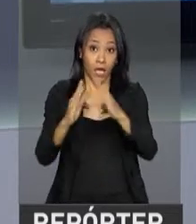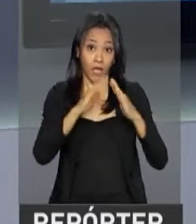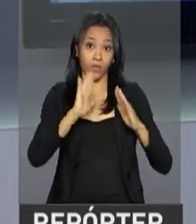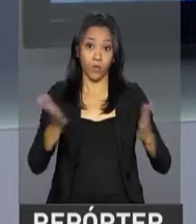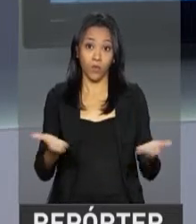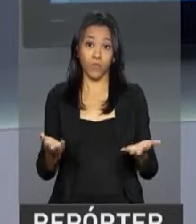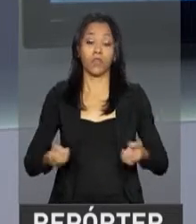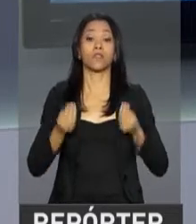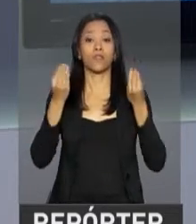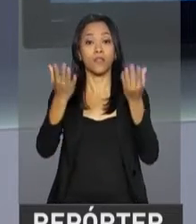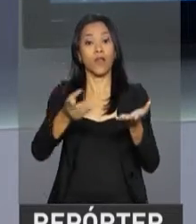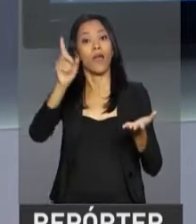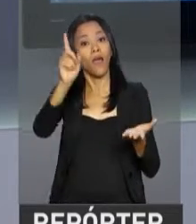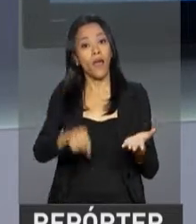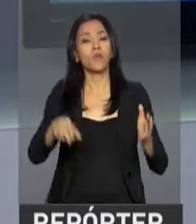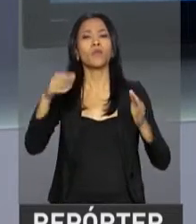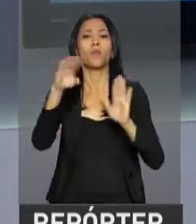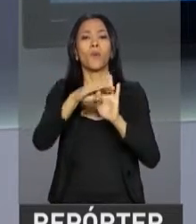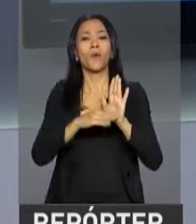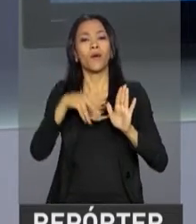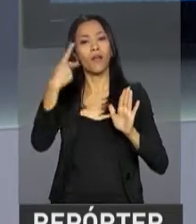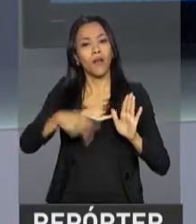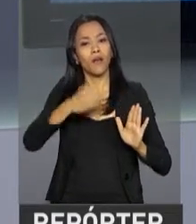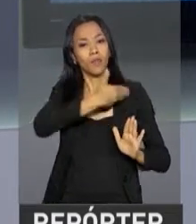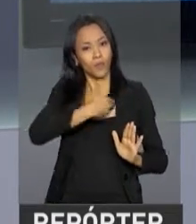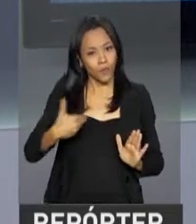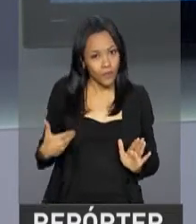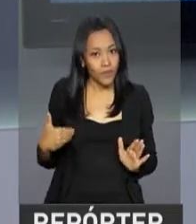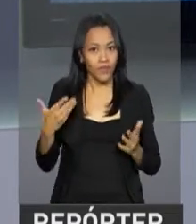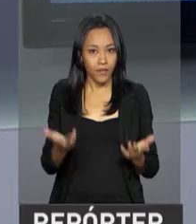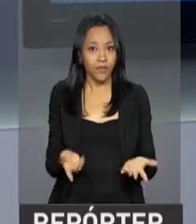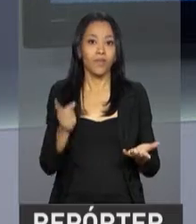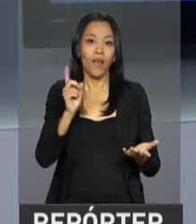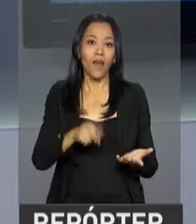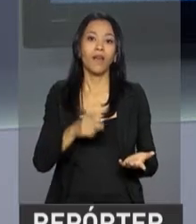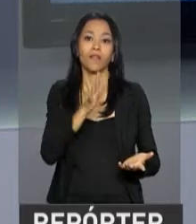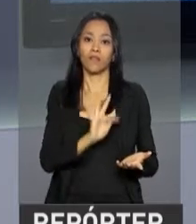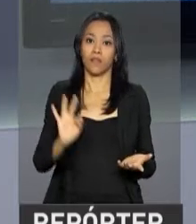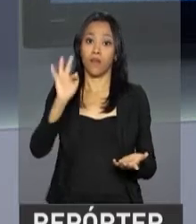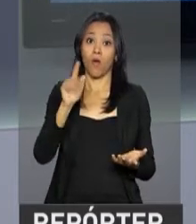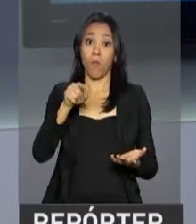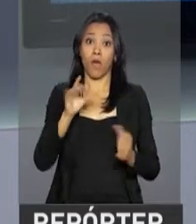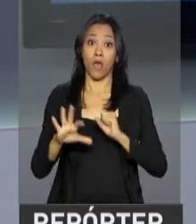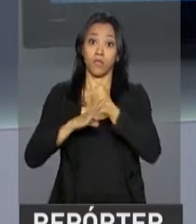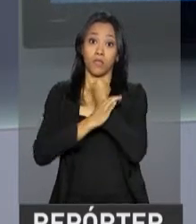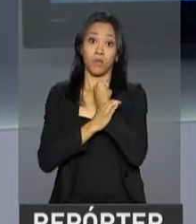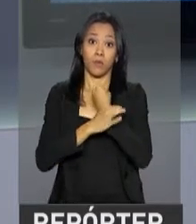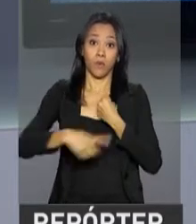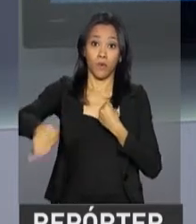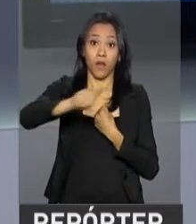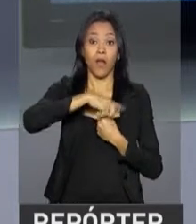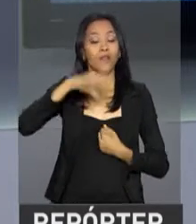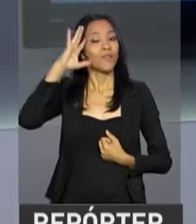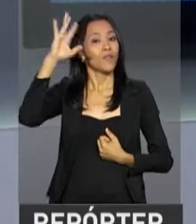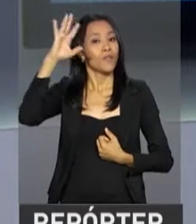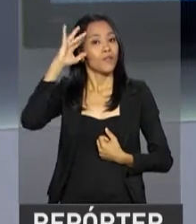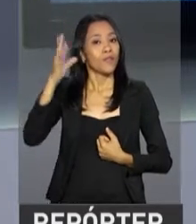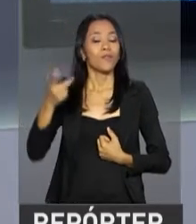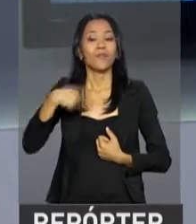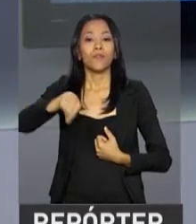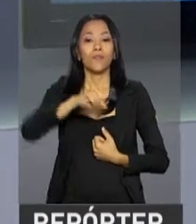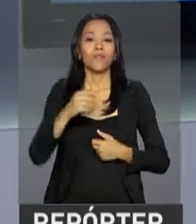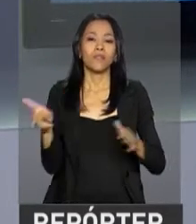país a iniciativa faz parte do programa agora é avançar uma ação do governo federal para assegurar a realização de grandes